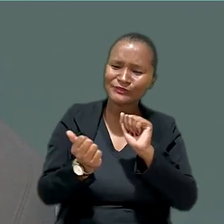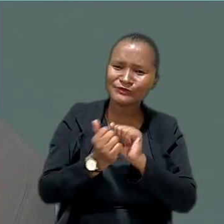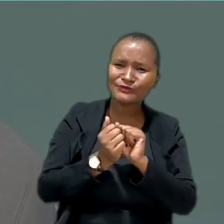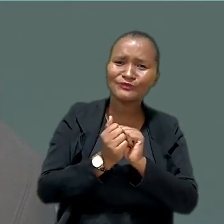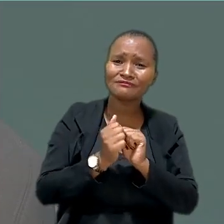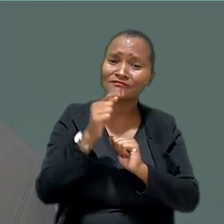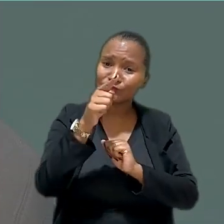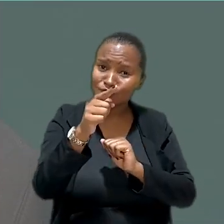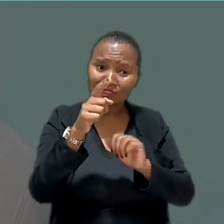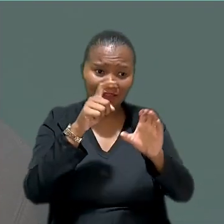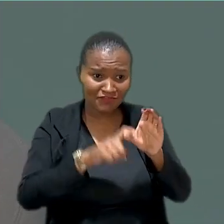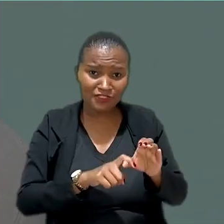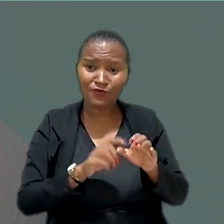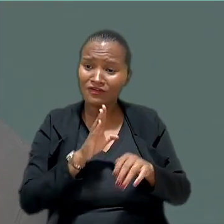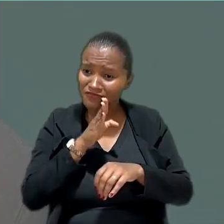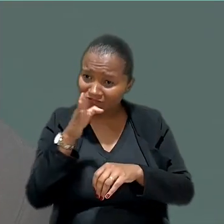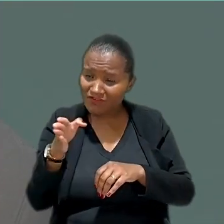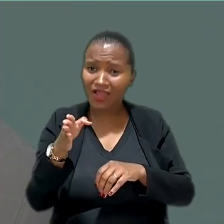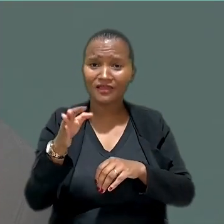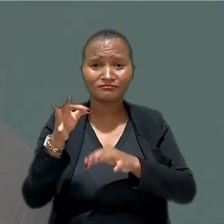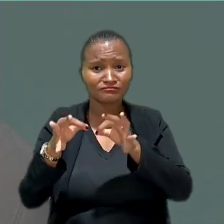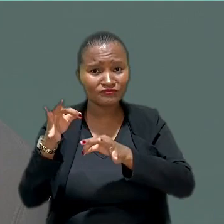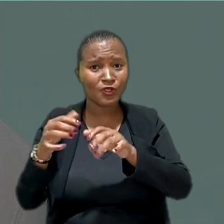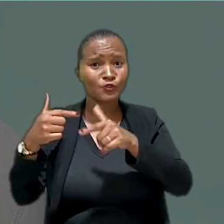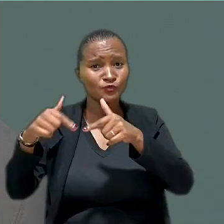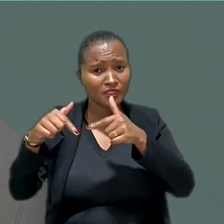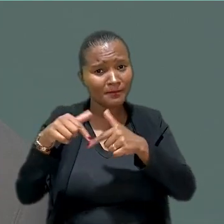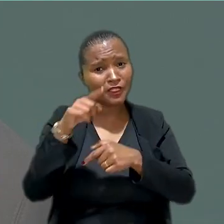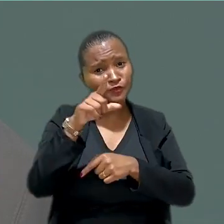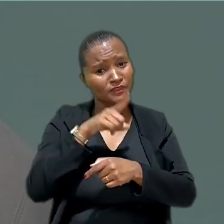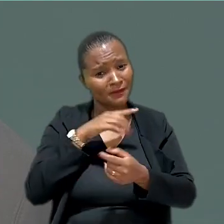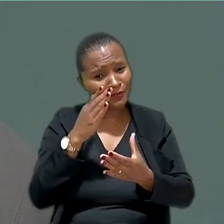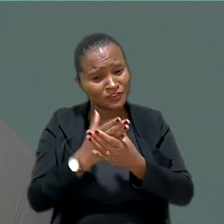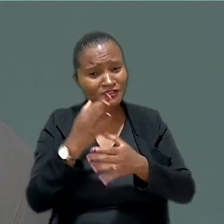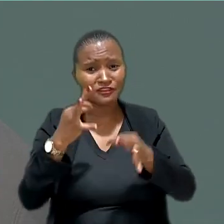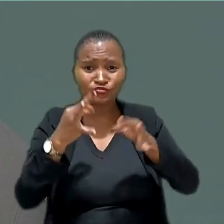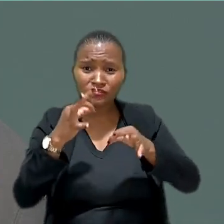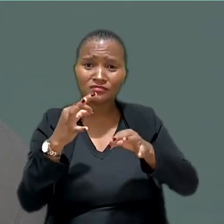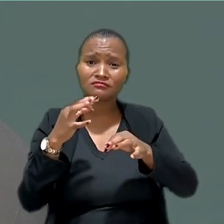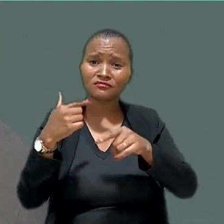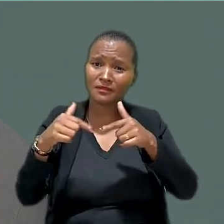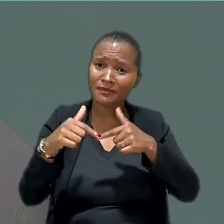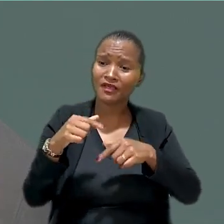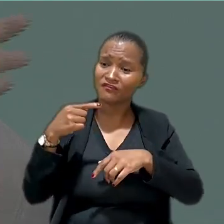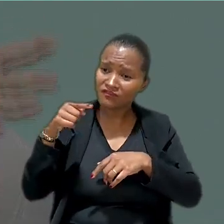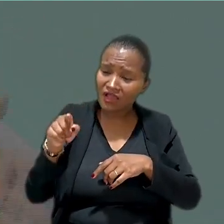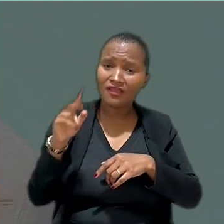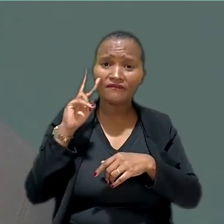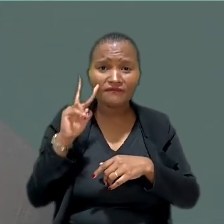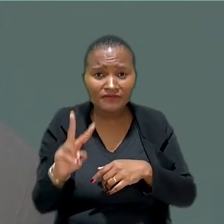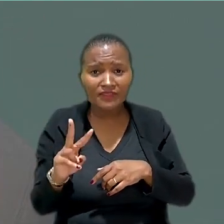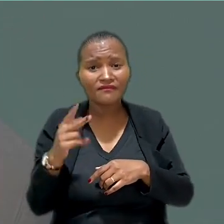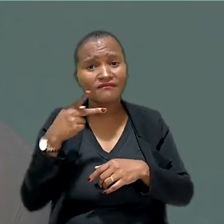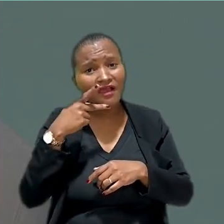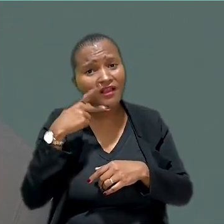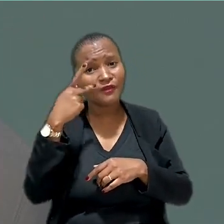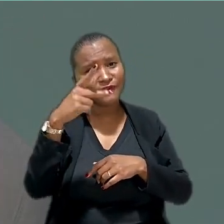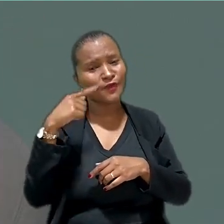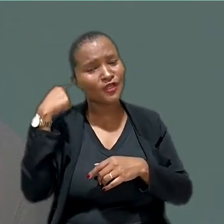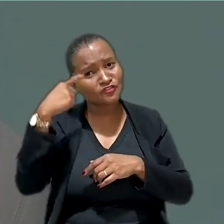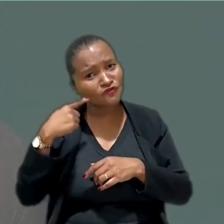você, querido devedor, compareça às varas do trabalho. Você que tem um processo na Justiça do Trabalho, procure a vara, fale com o seu